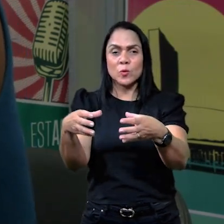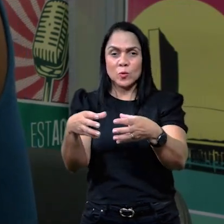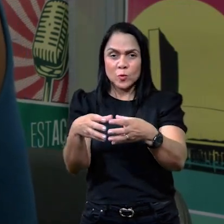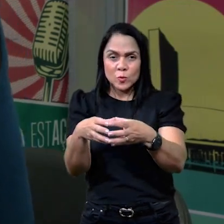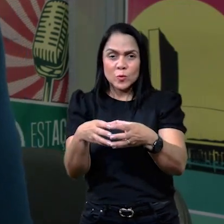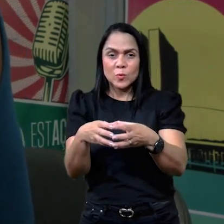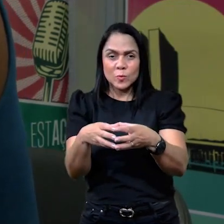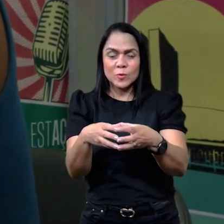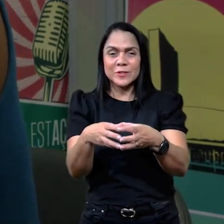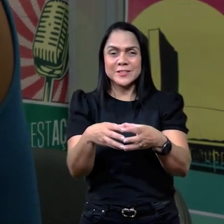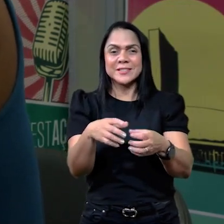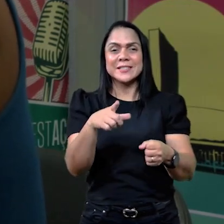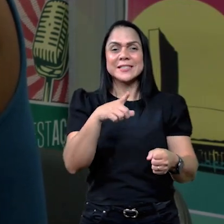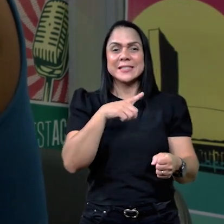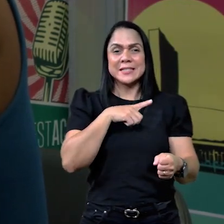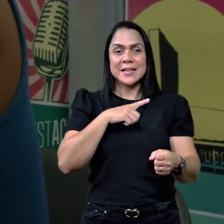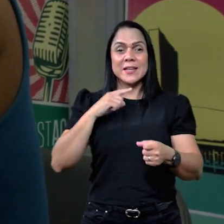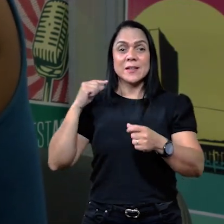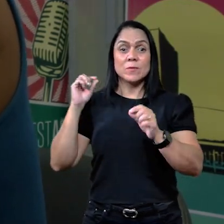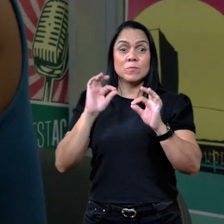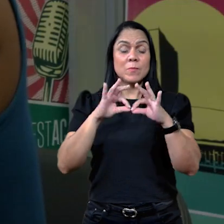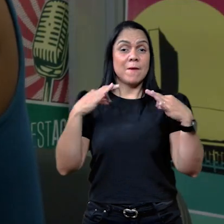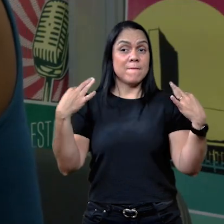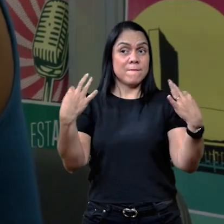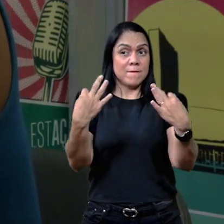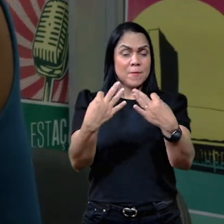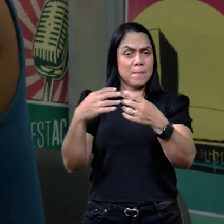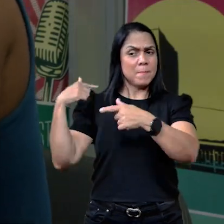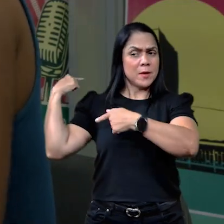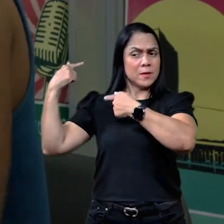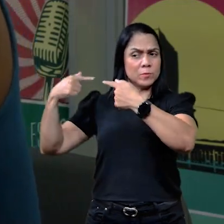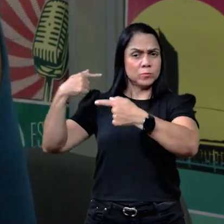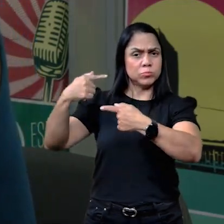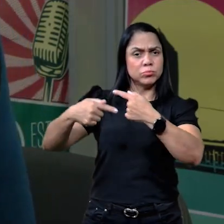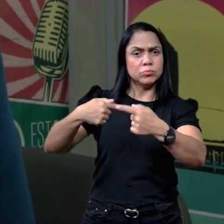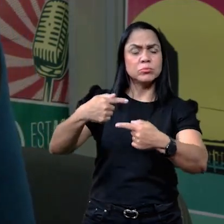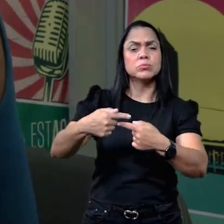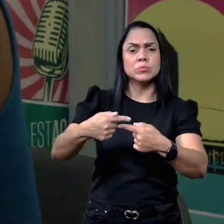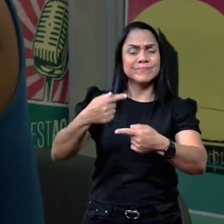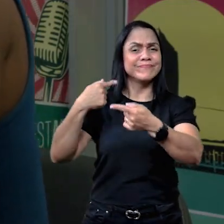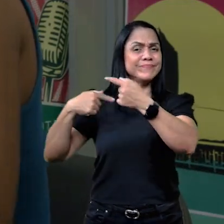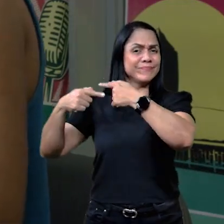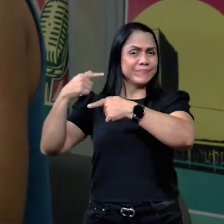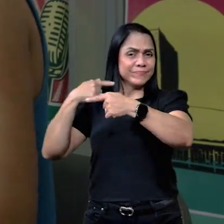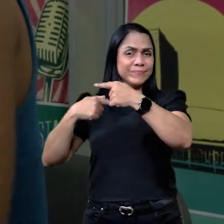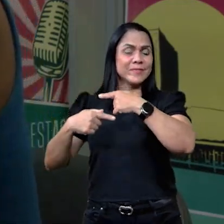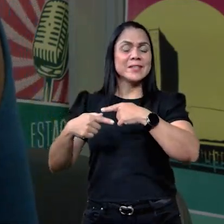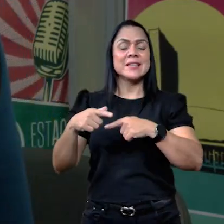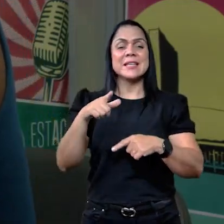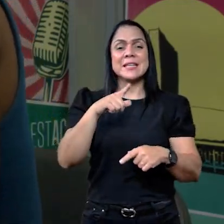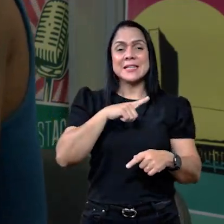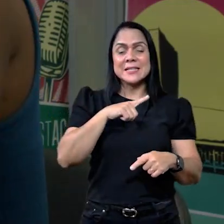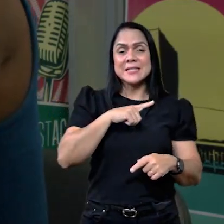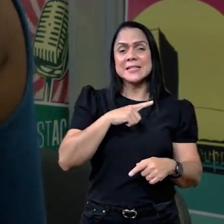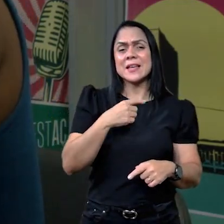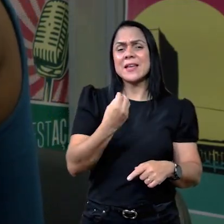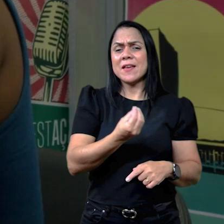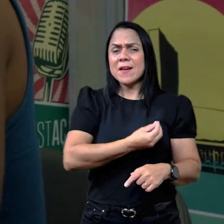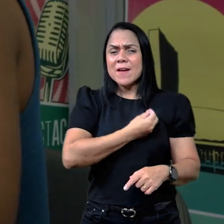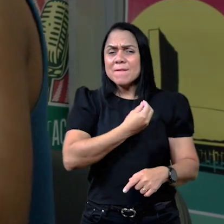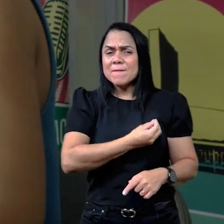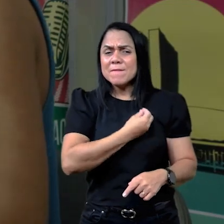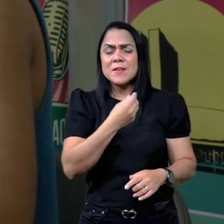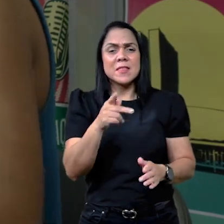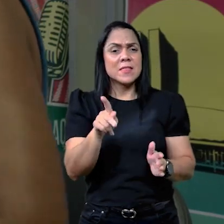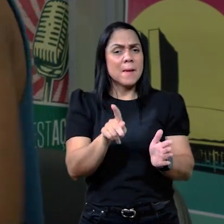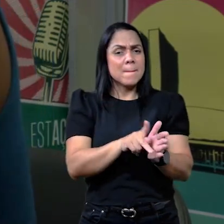e comunidades que têm ancestralidade, têm o princípio da ancestralidade, que têm costumes, modos de